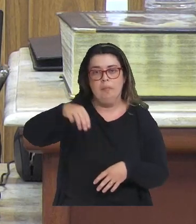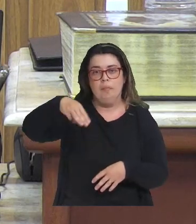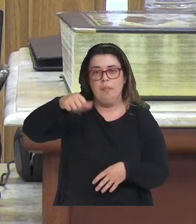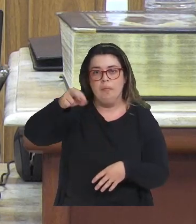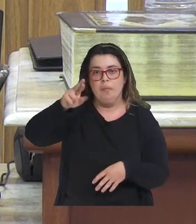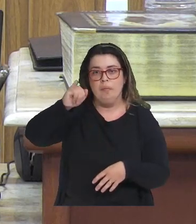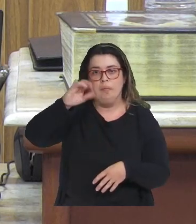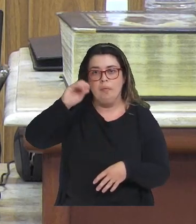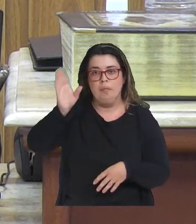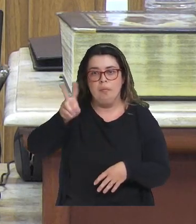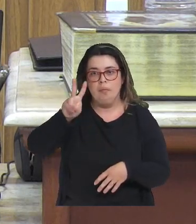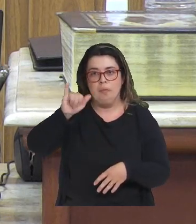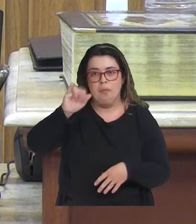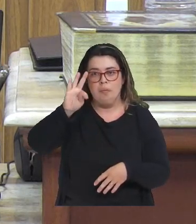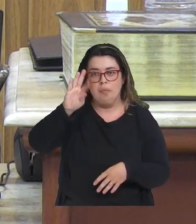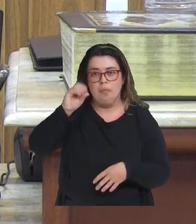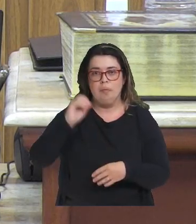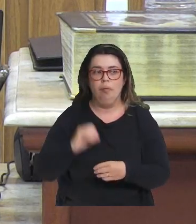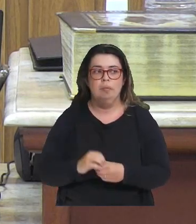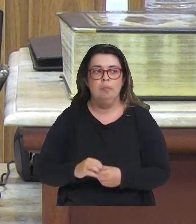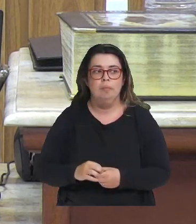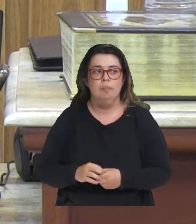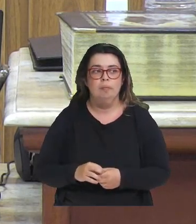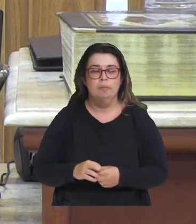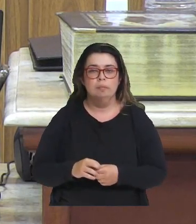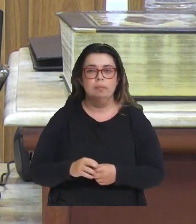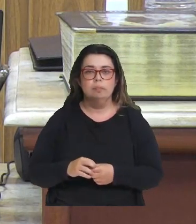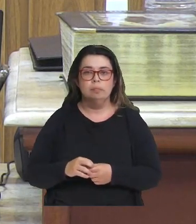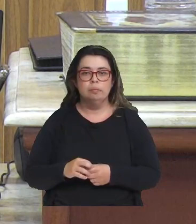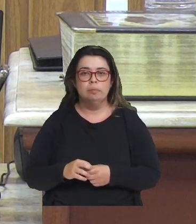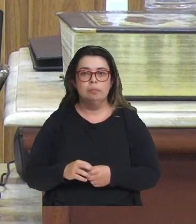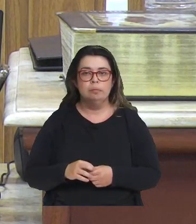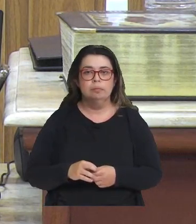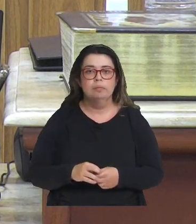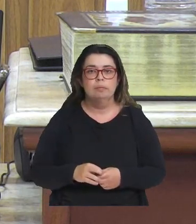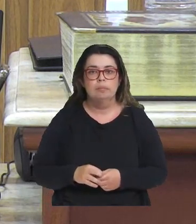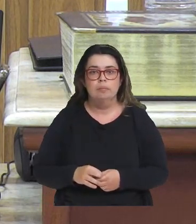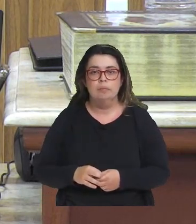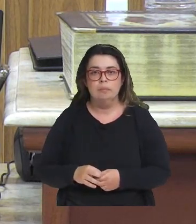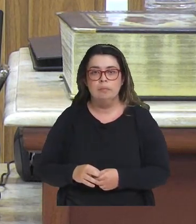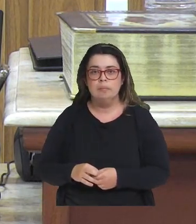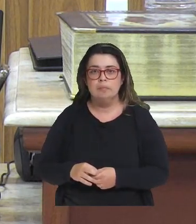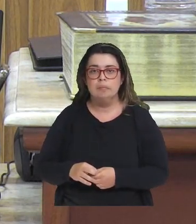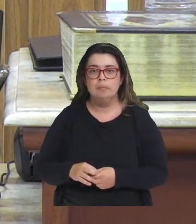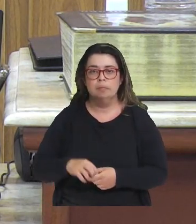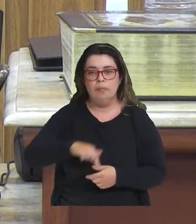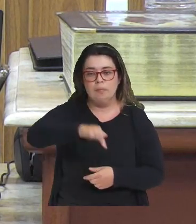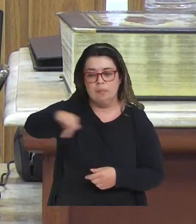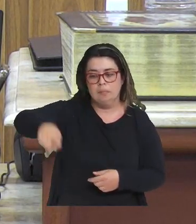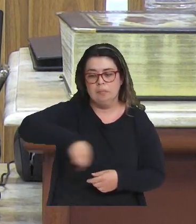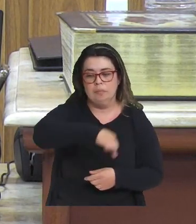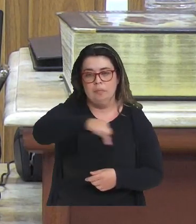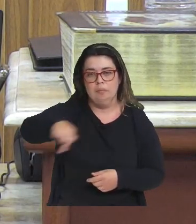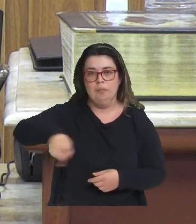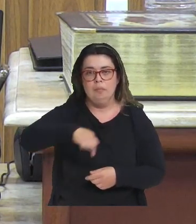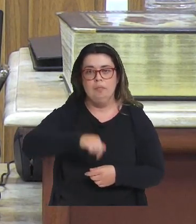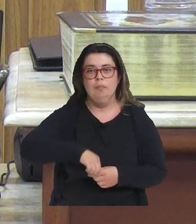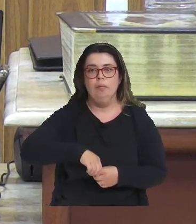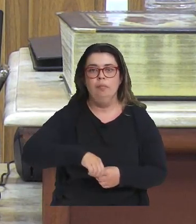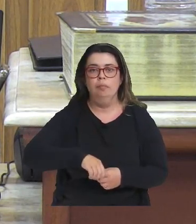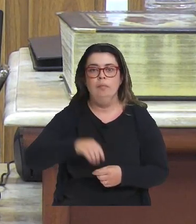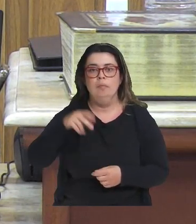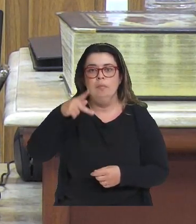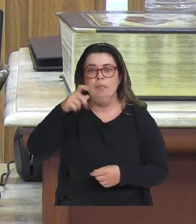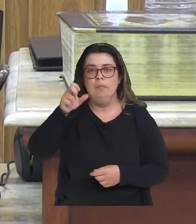João Ramalho, sei lá, seria uma ampliação do sistema, que lá já tem uma câmera. Rotatória da Avenida Vicente Fernandes Figueiredo com a